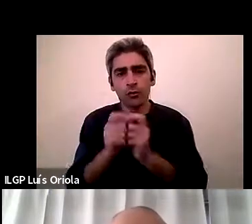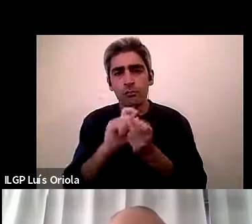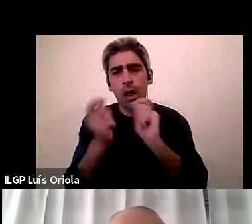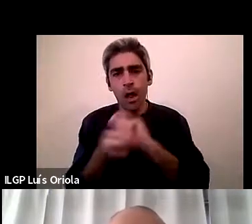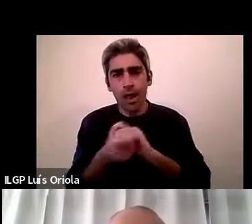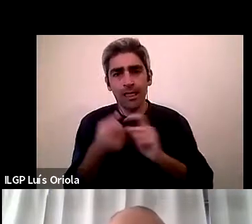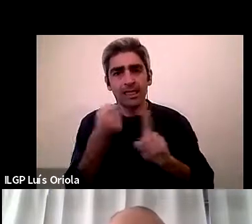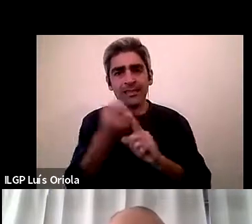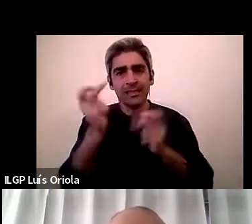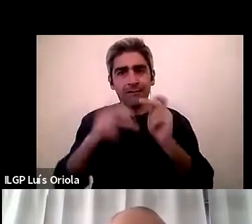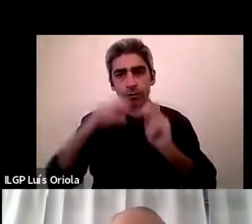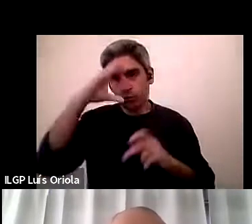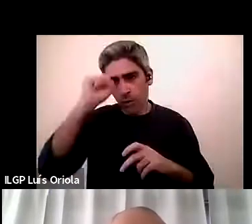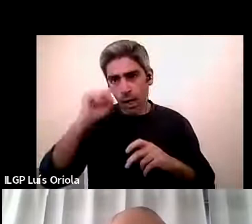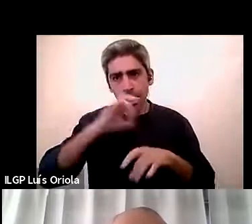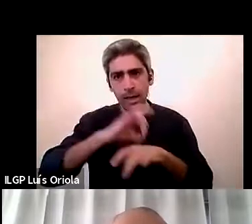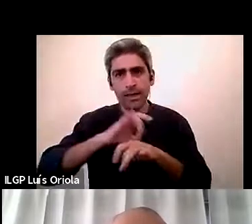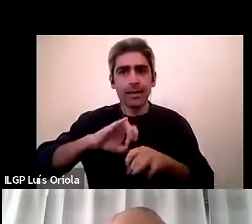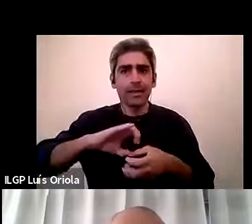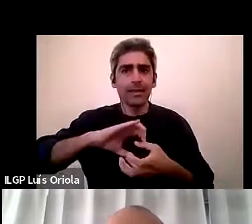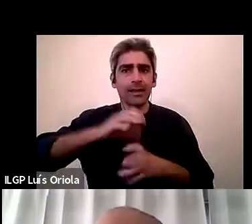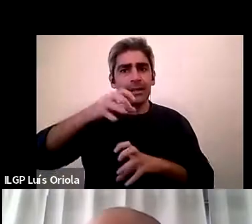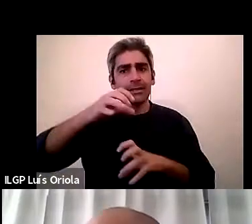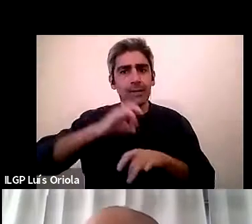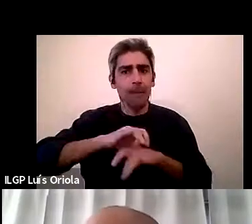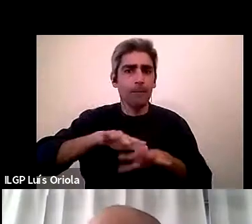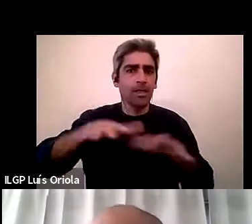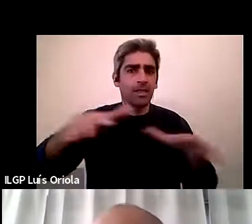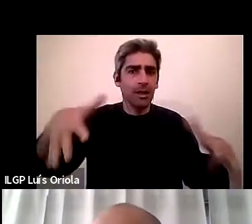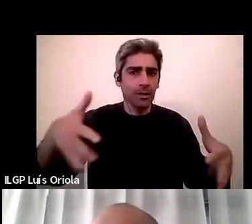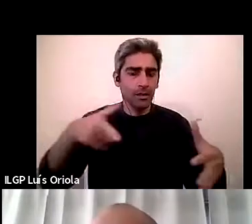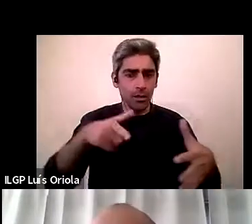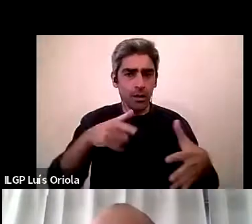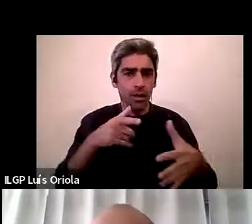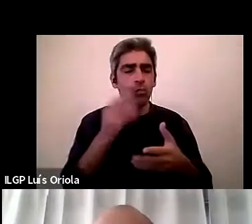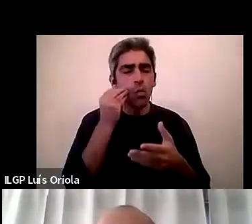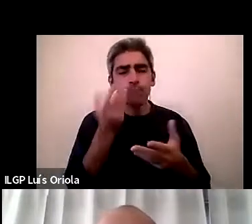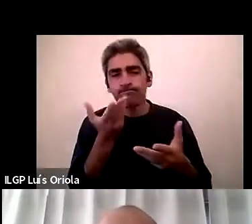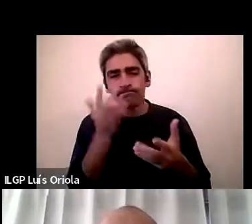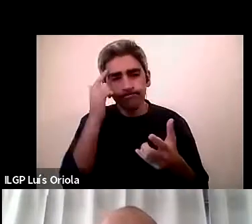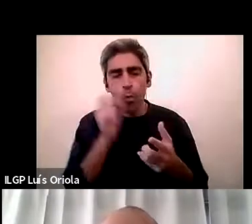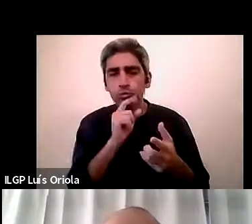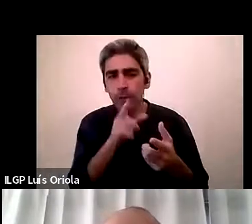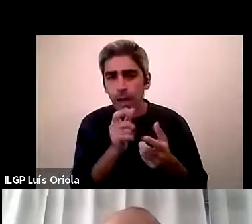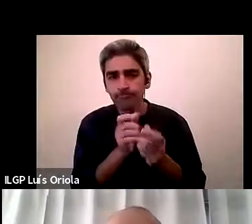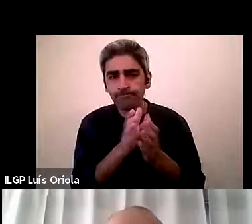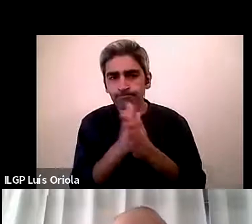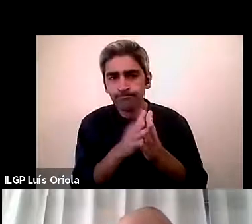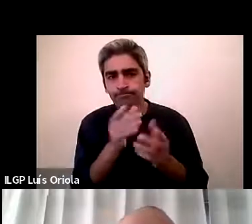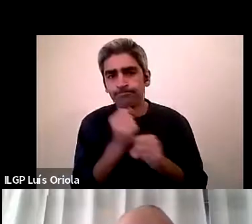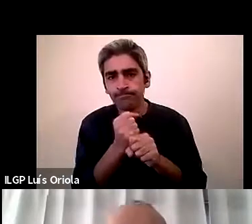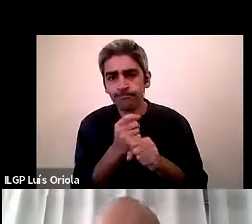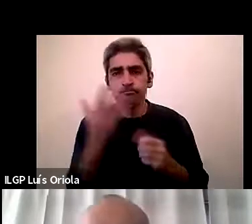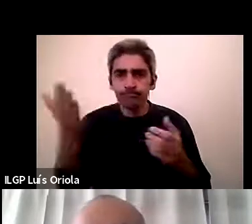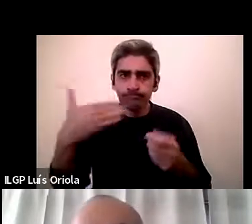que o Estado e a crise pandémica nos apresentava em oportunidades, convocando os colegas da rede de